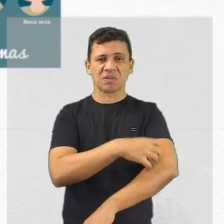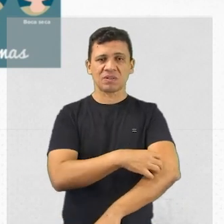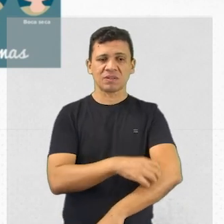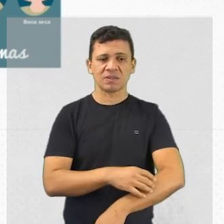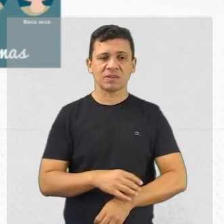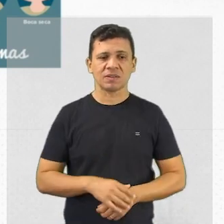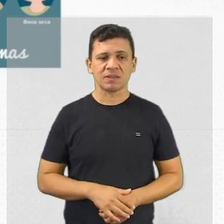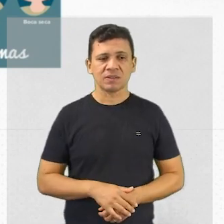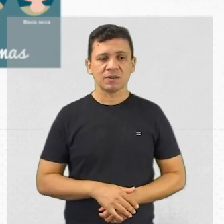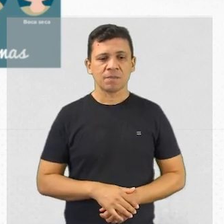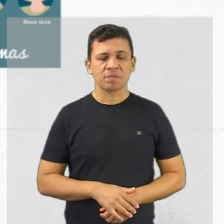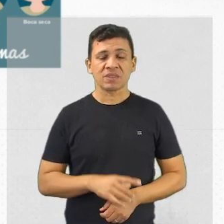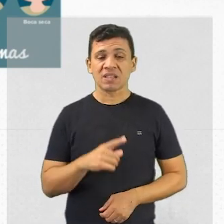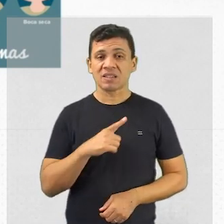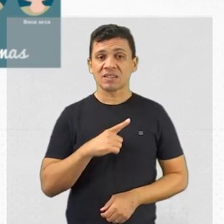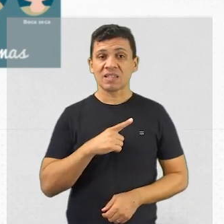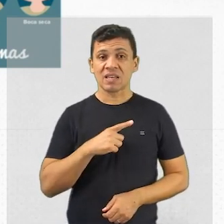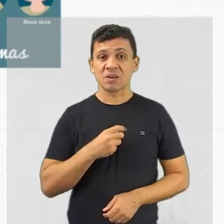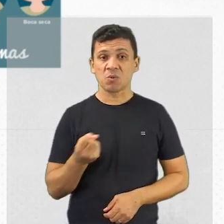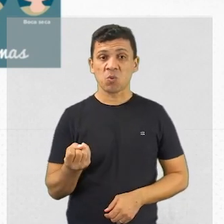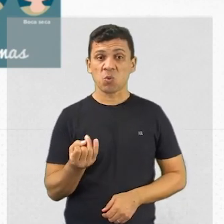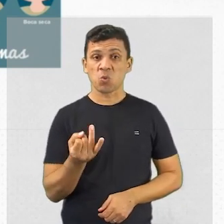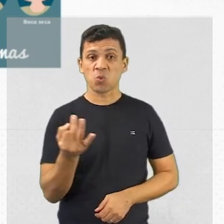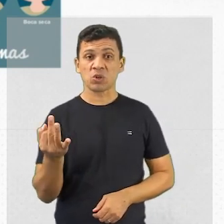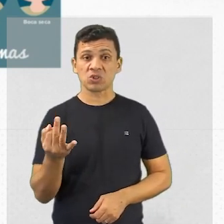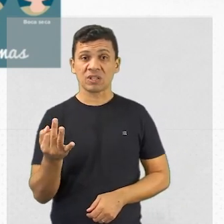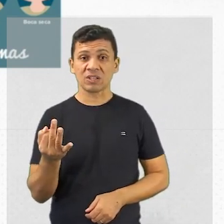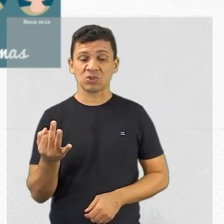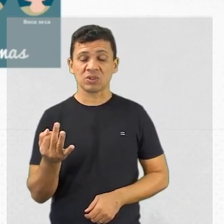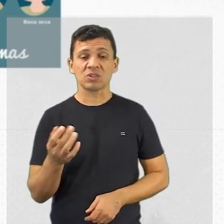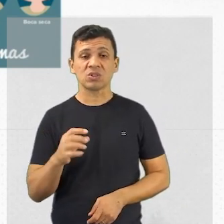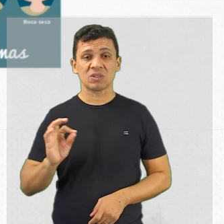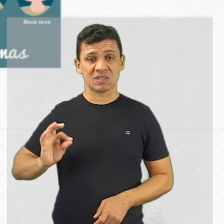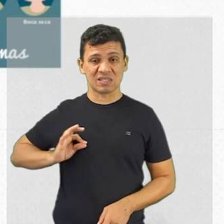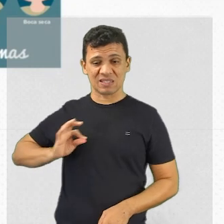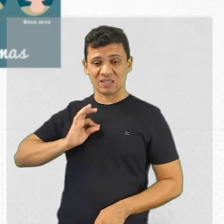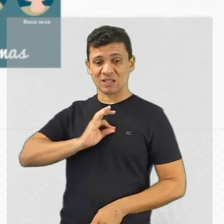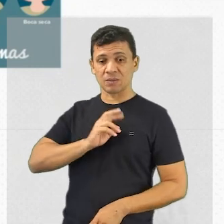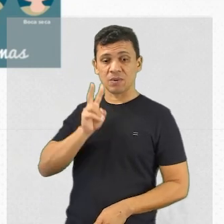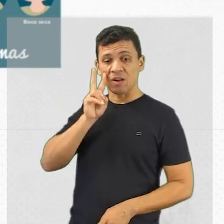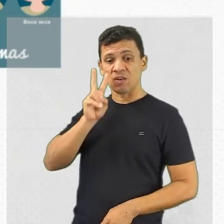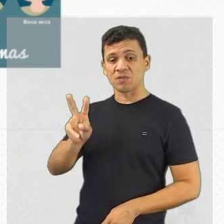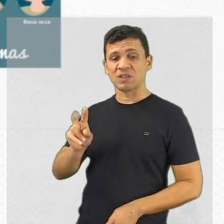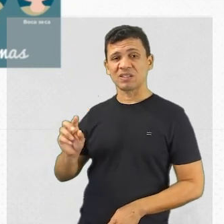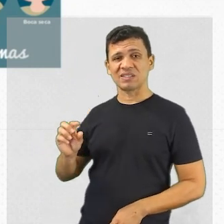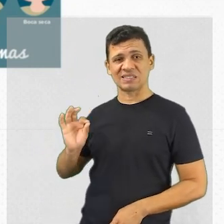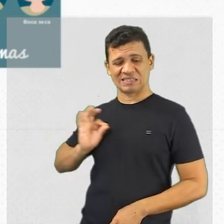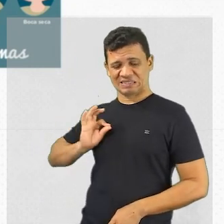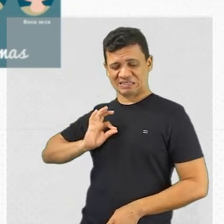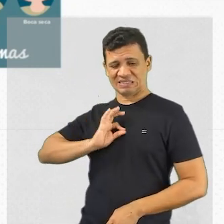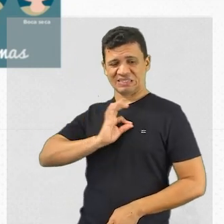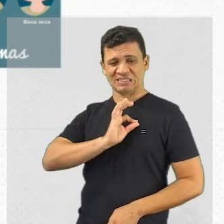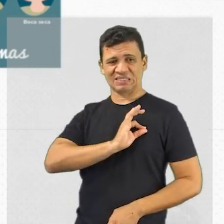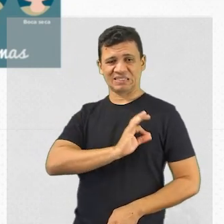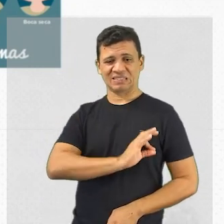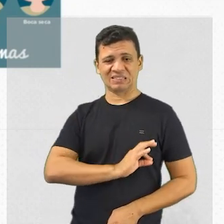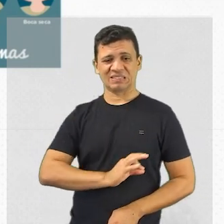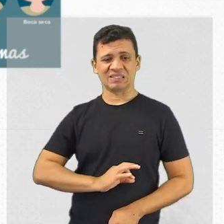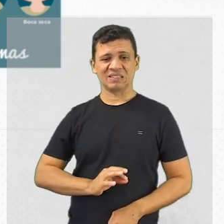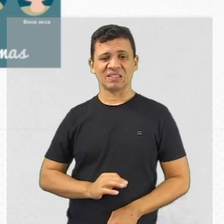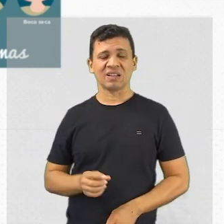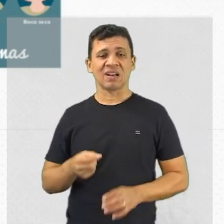pouquinho, com uma quantidade maior do que o sarampo, né, como a gente pode ver nessa segunda figura, que é a representação